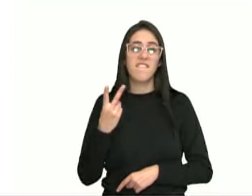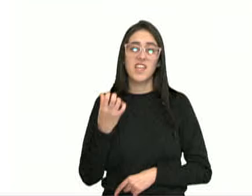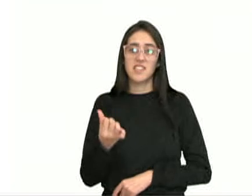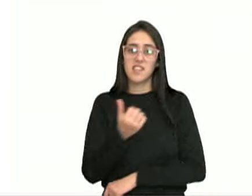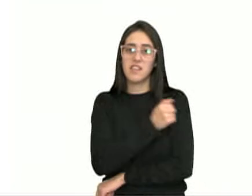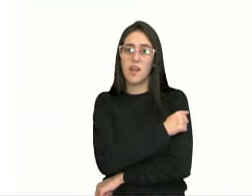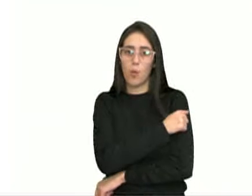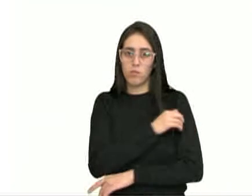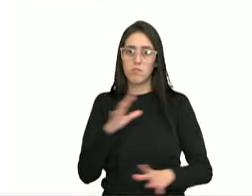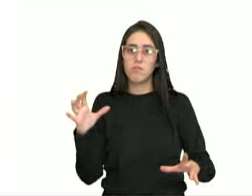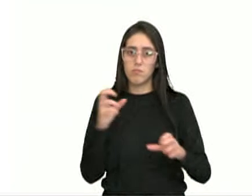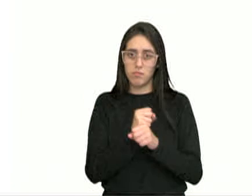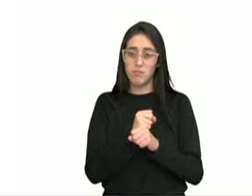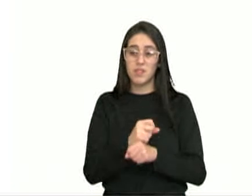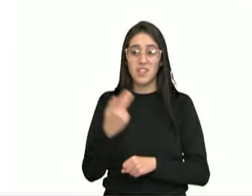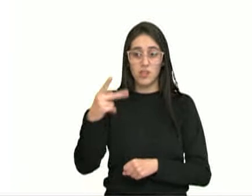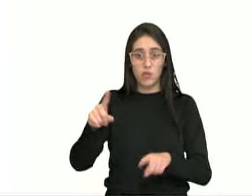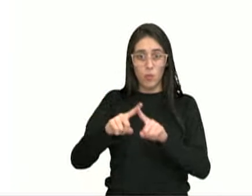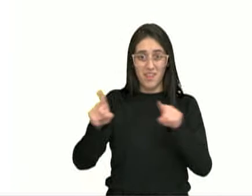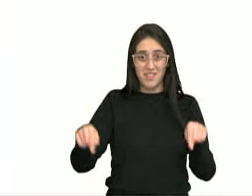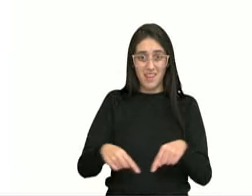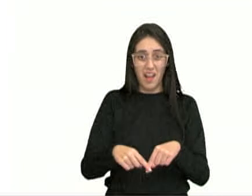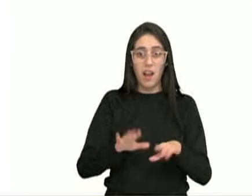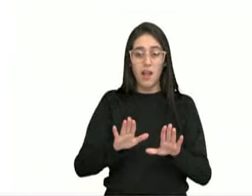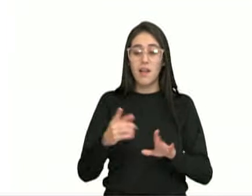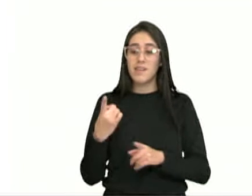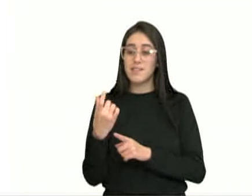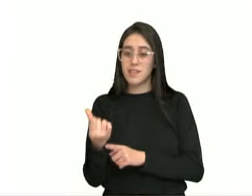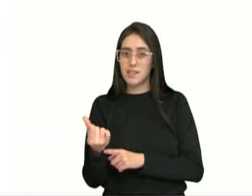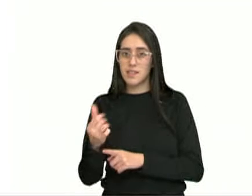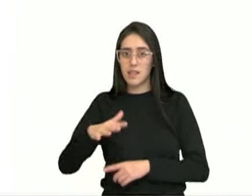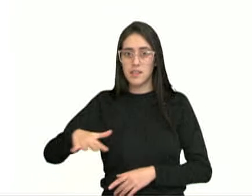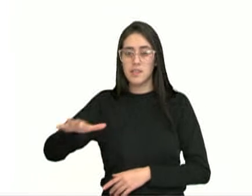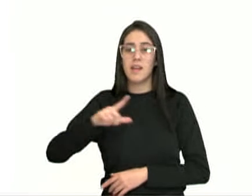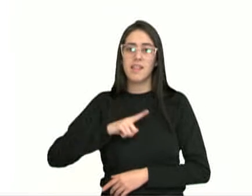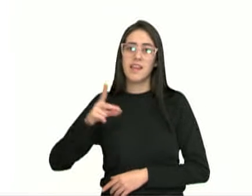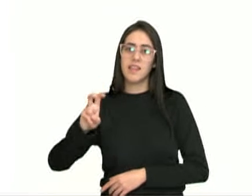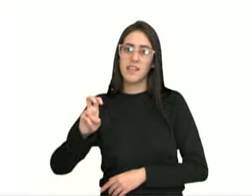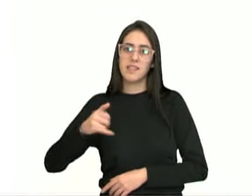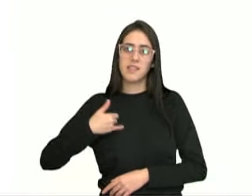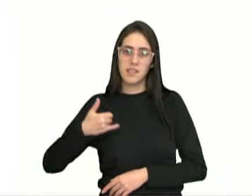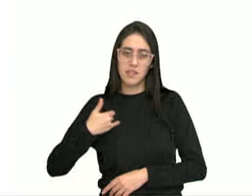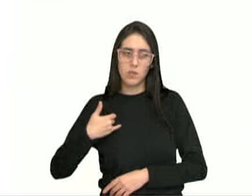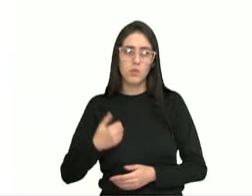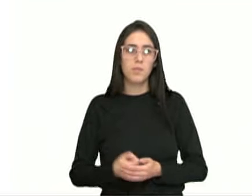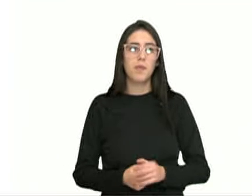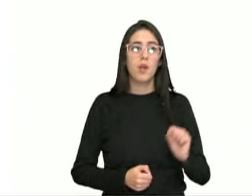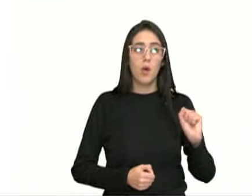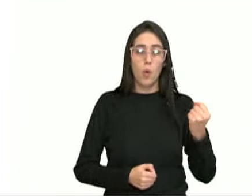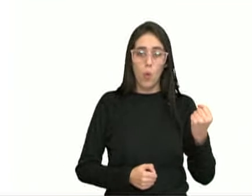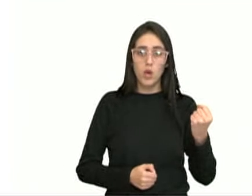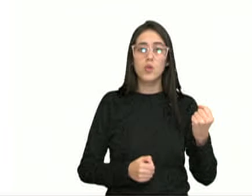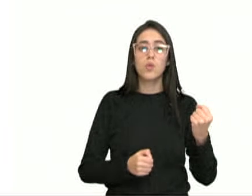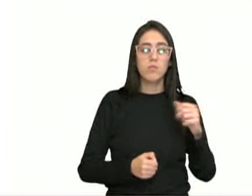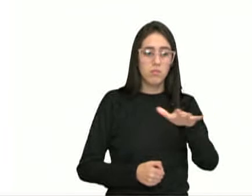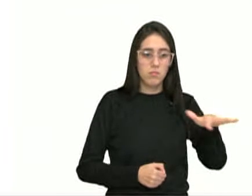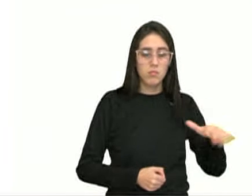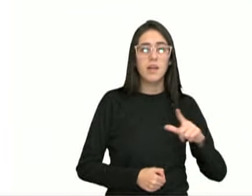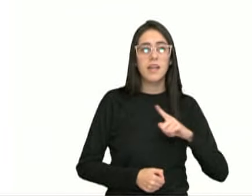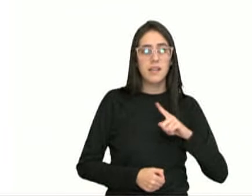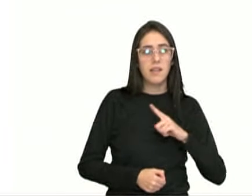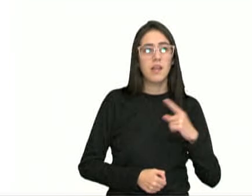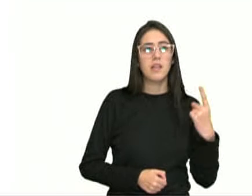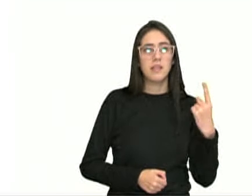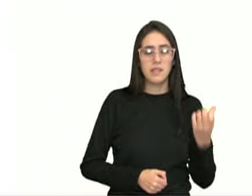sua turma, 16 estudantes têm 15 anos, 8 estudantes têm 16 anos e apenas